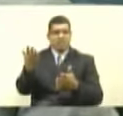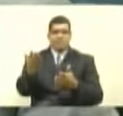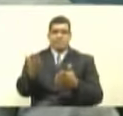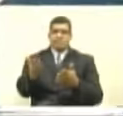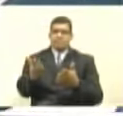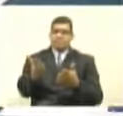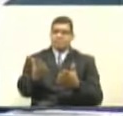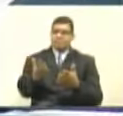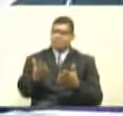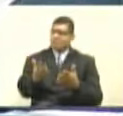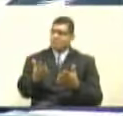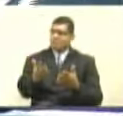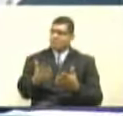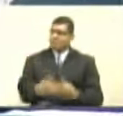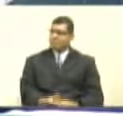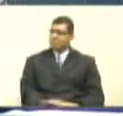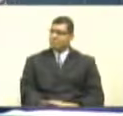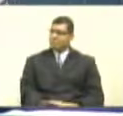Aqui.